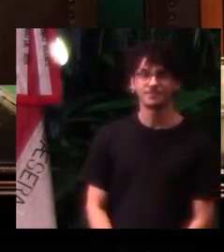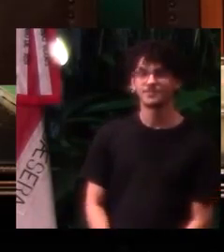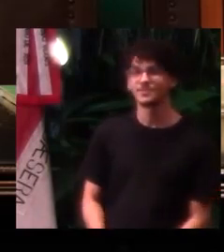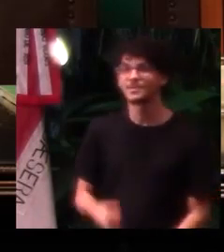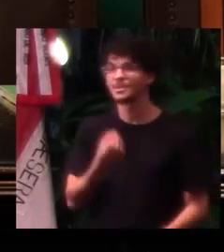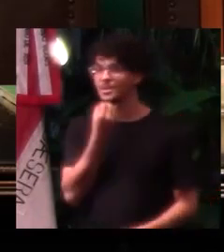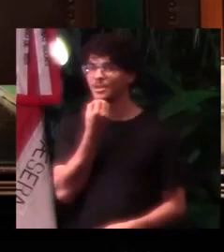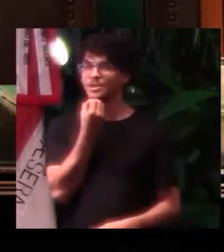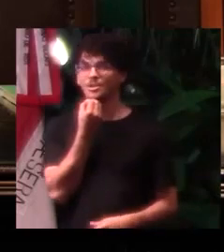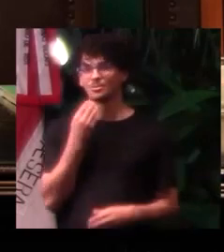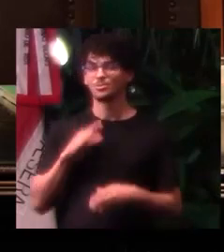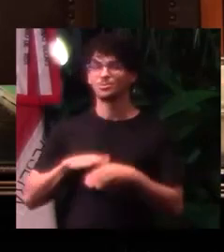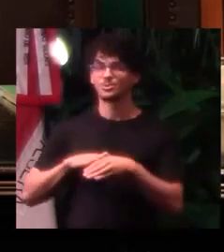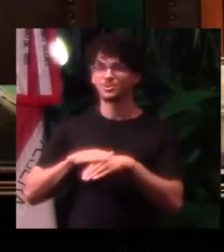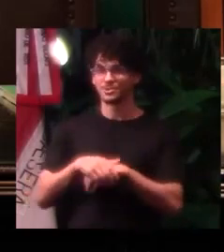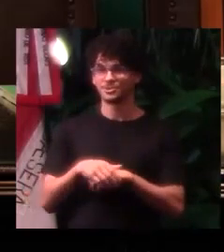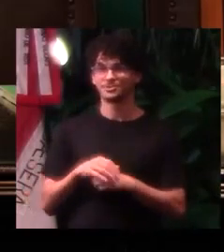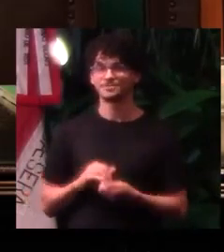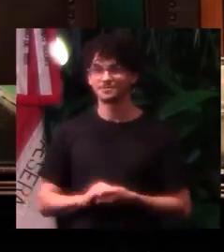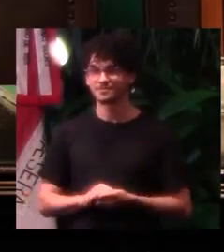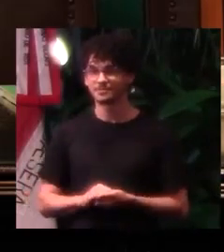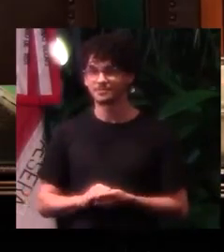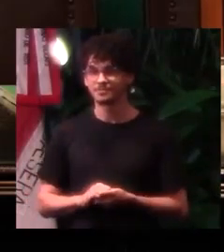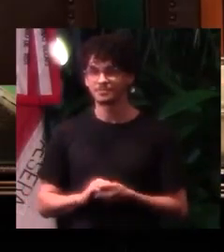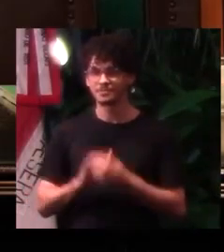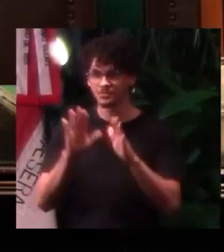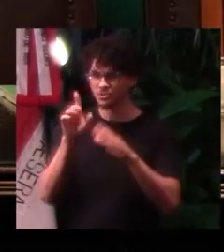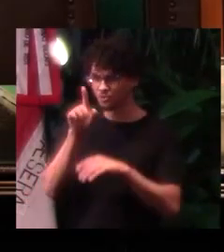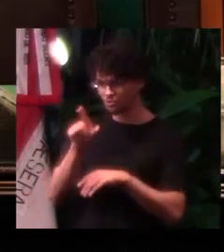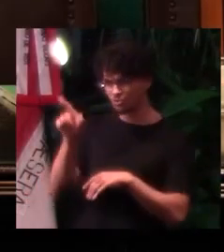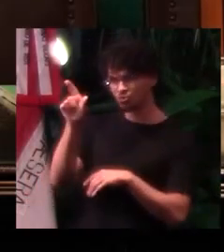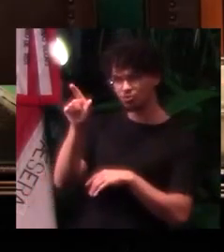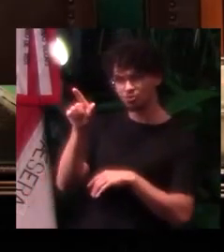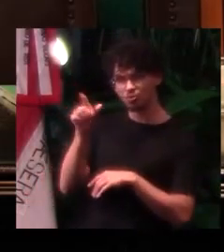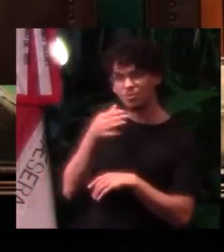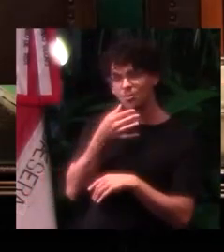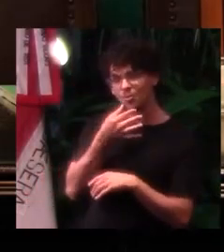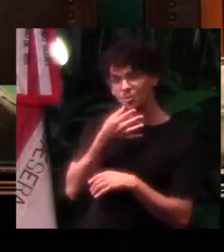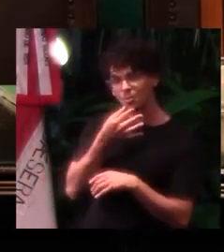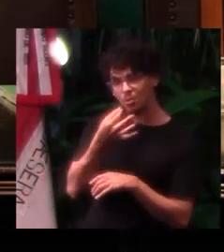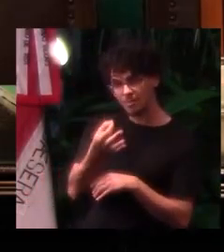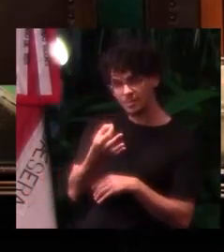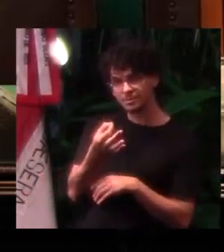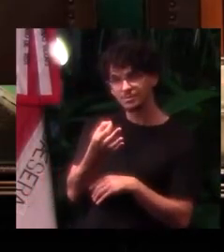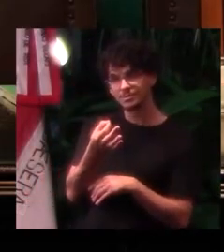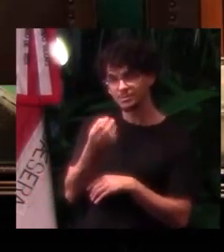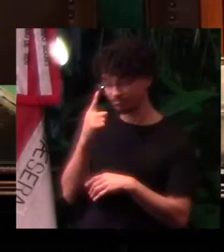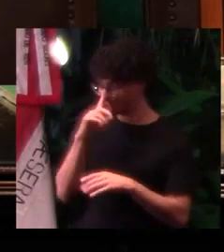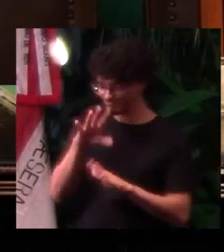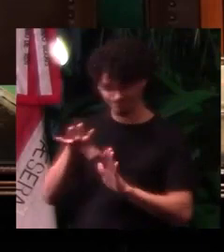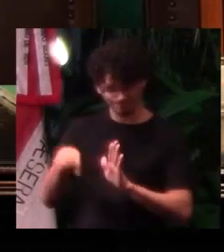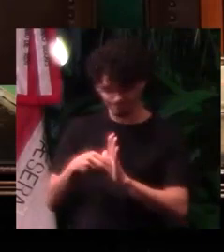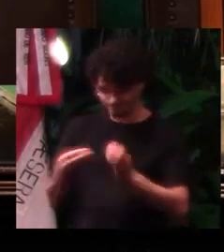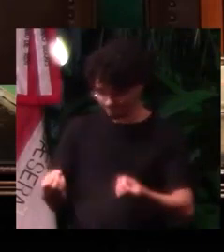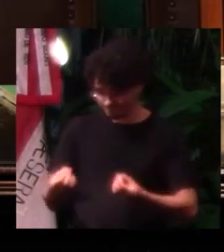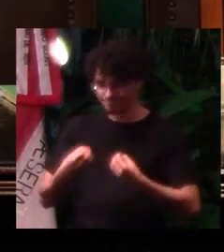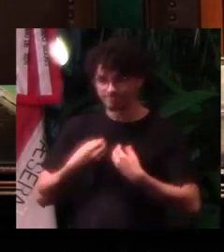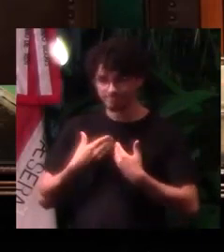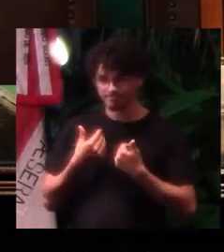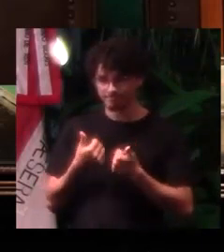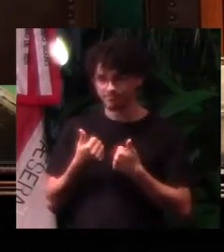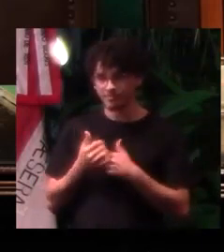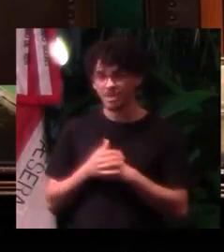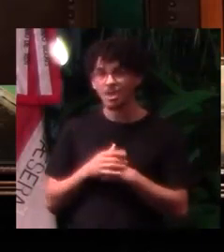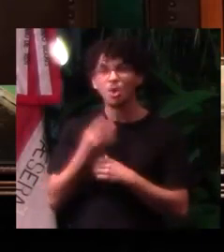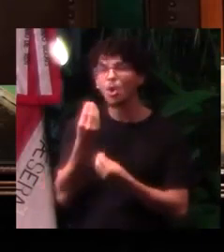Boa noite. Boa noite. Se eu comentou aí, e por sinal foi muito enriquecedor. Por exemplo, como